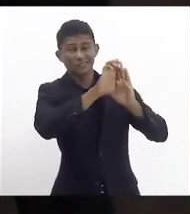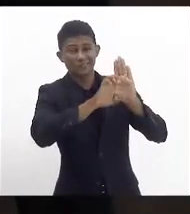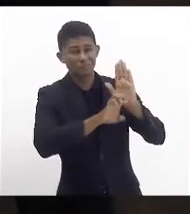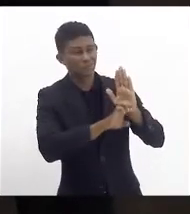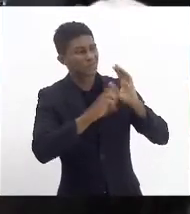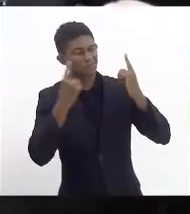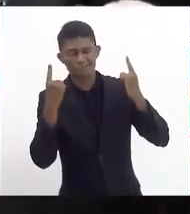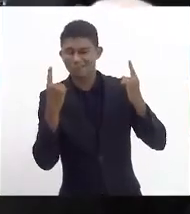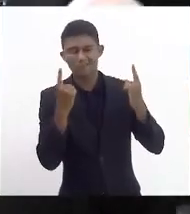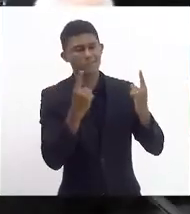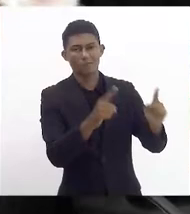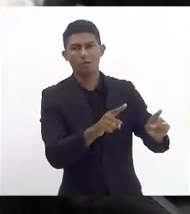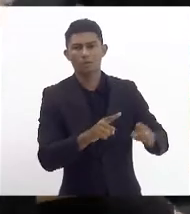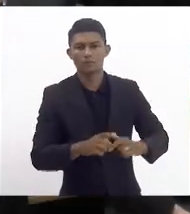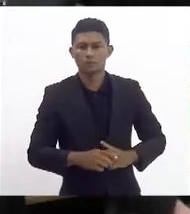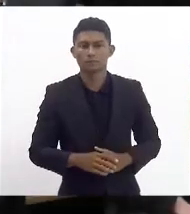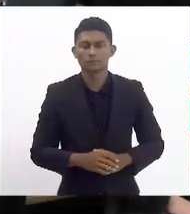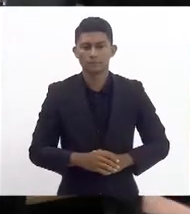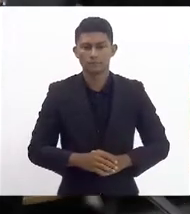emendas.